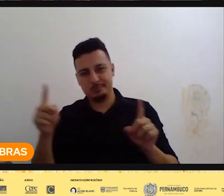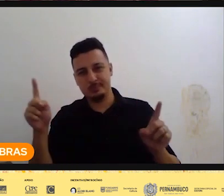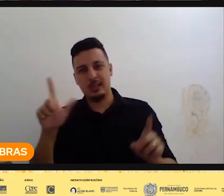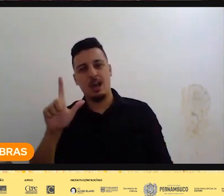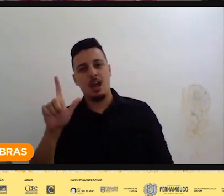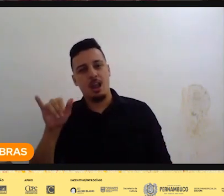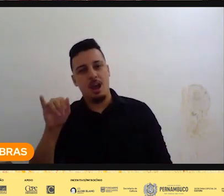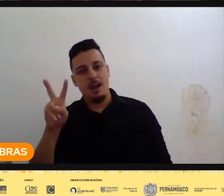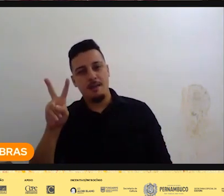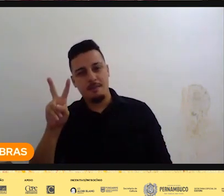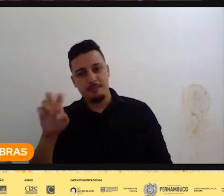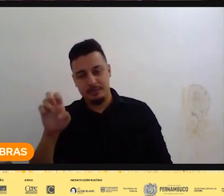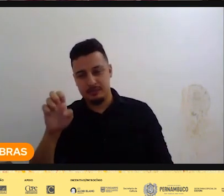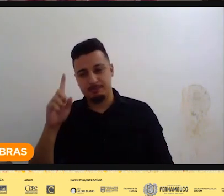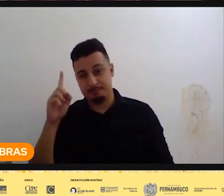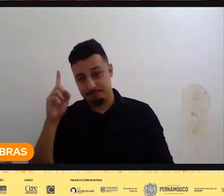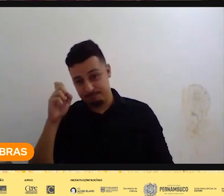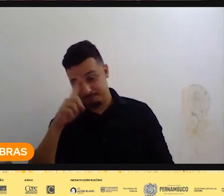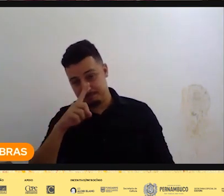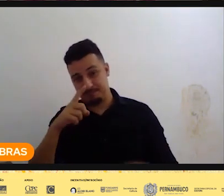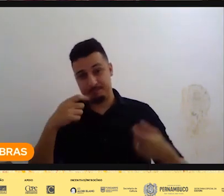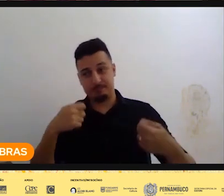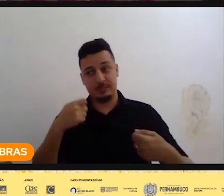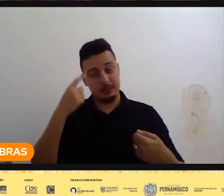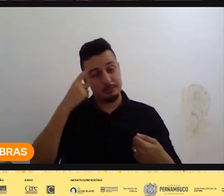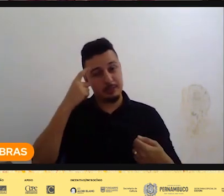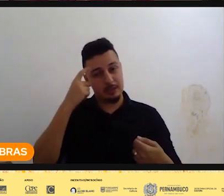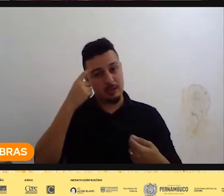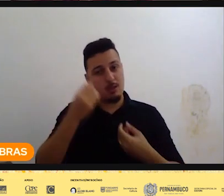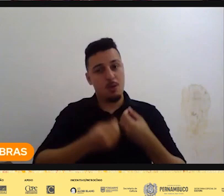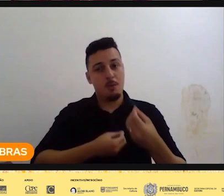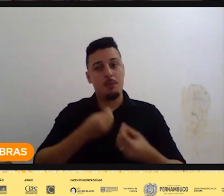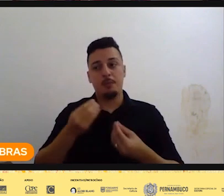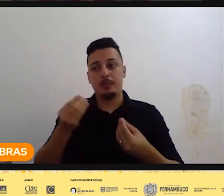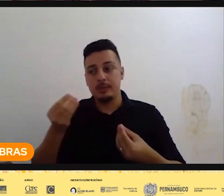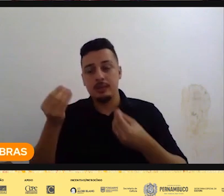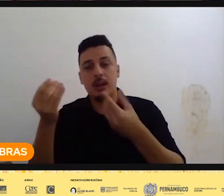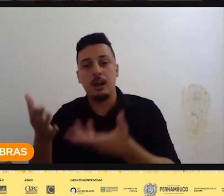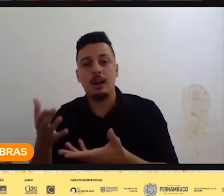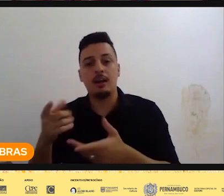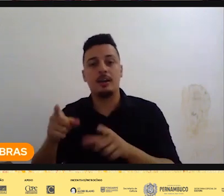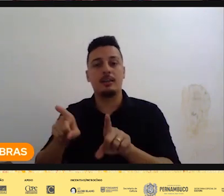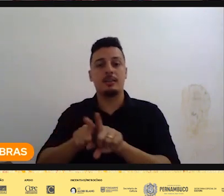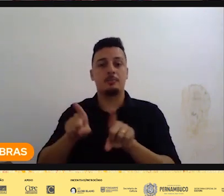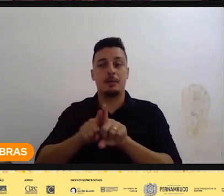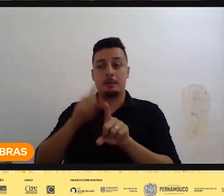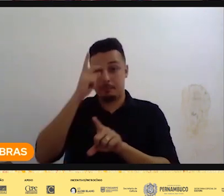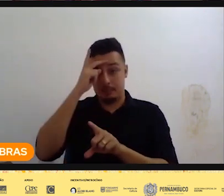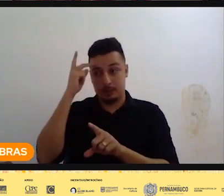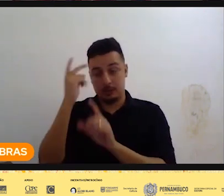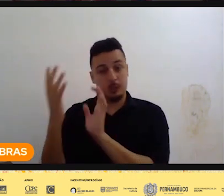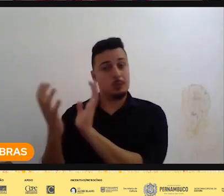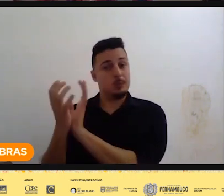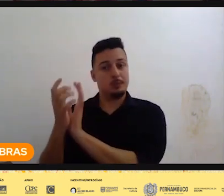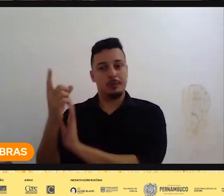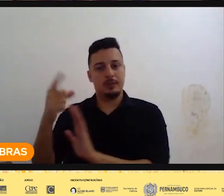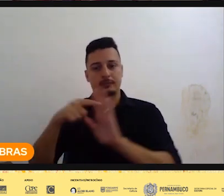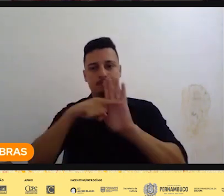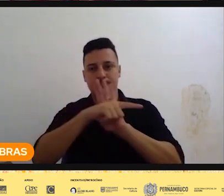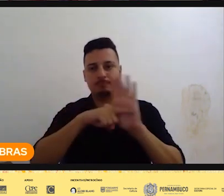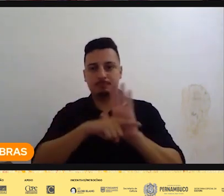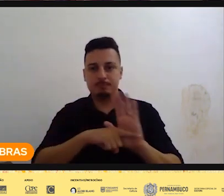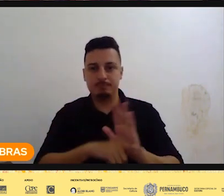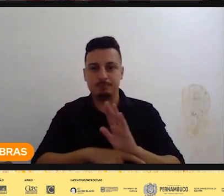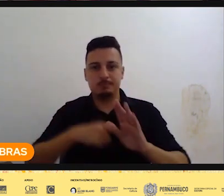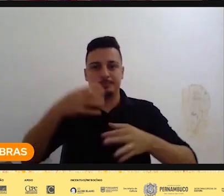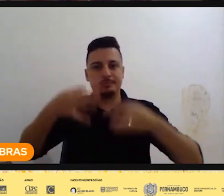não só na parte de prazo de entrega e valores, mas também a própria comissão que vai julgar, né? Então, eu já vi vários casos de comissões que não entendiam